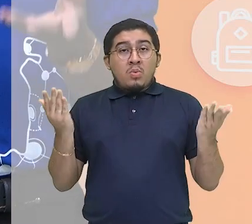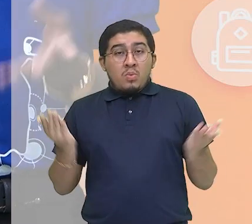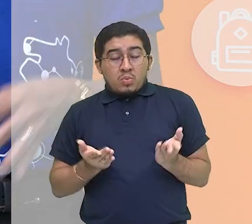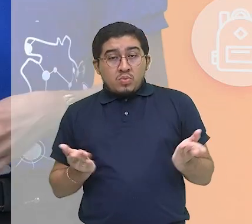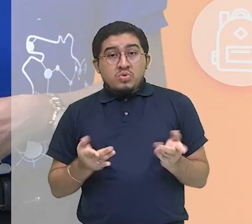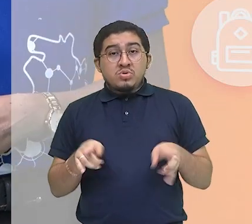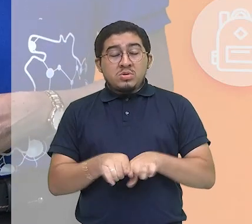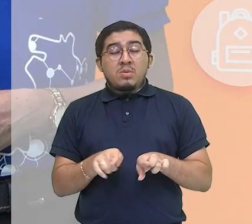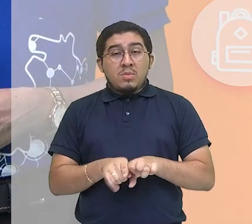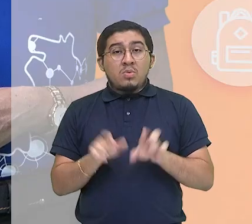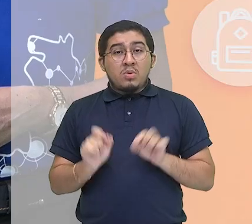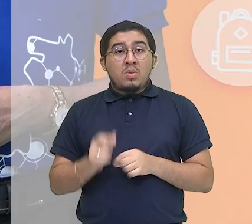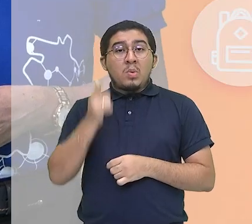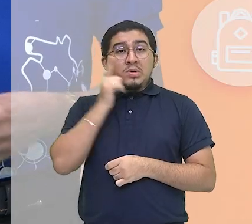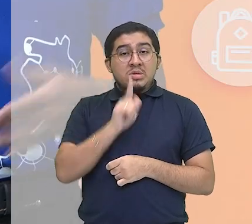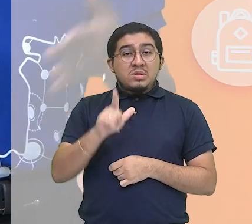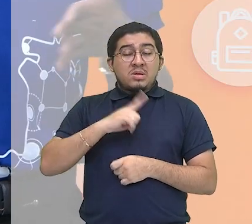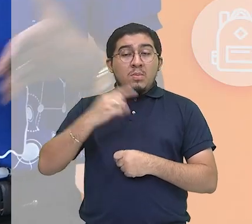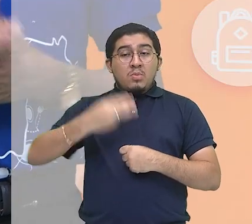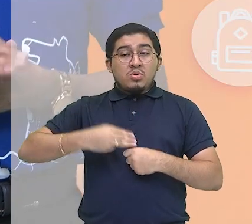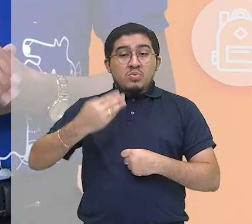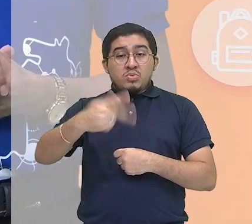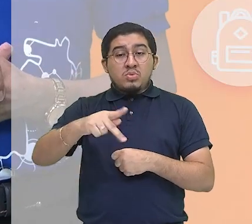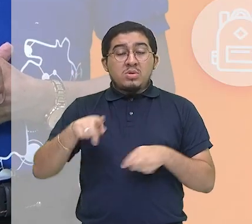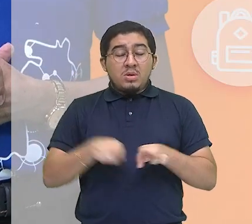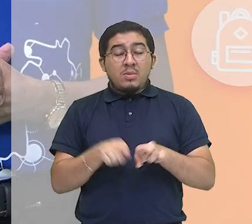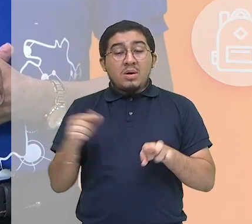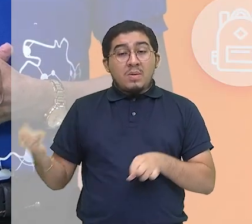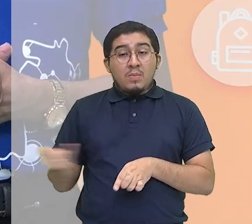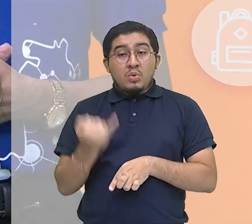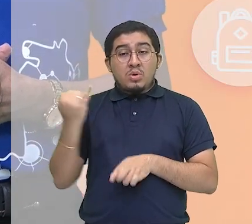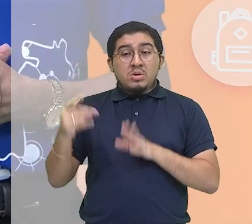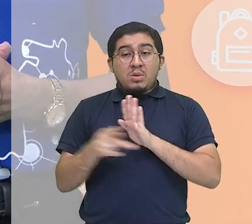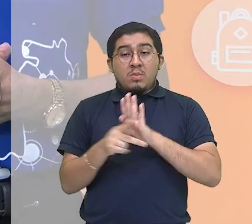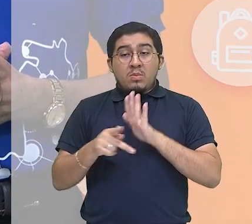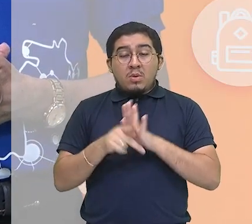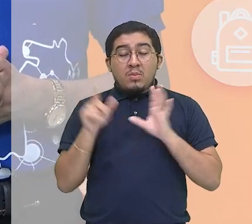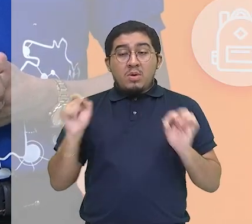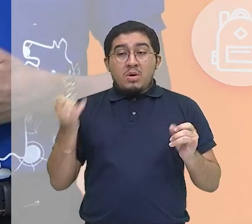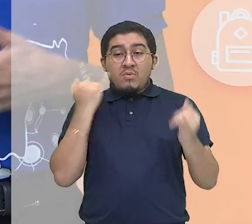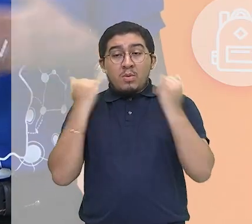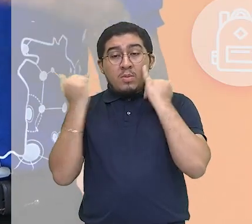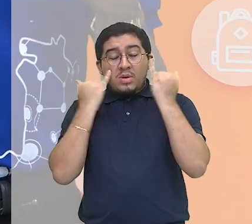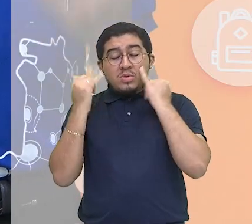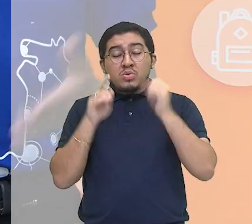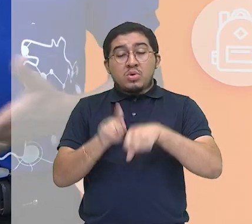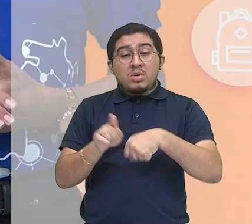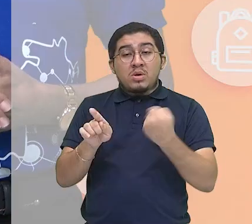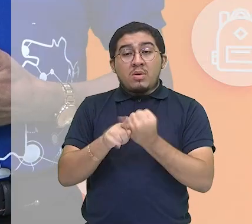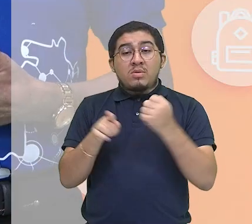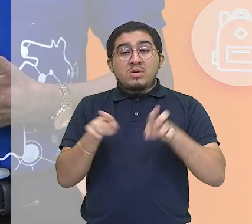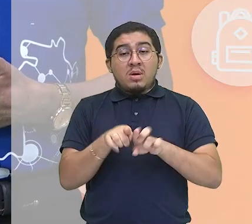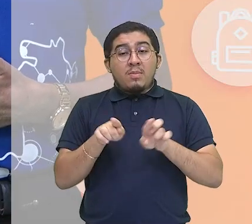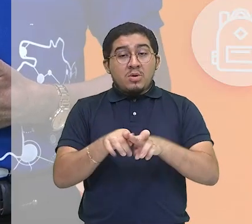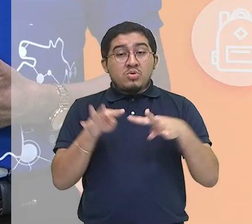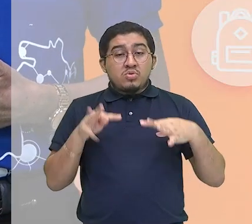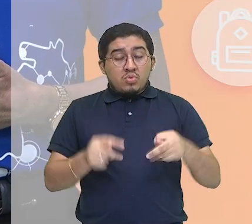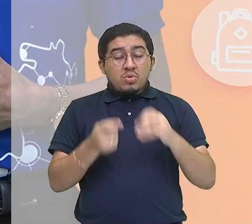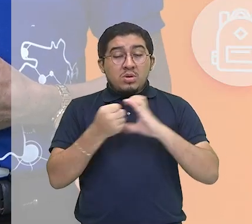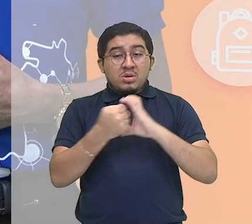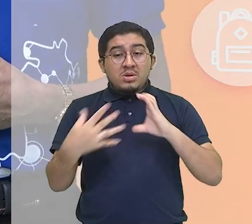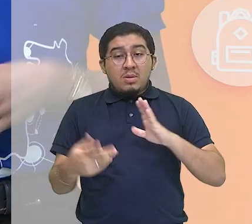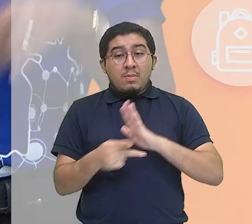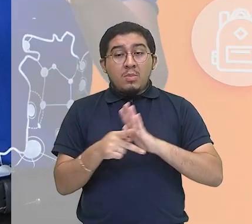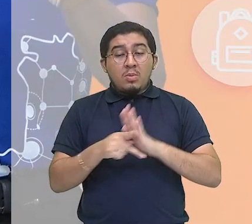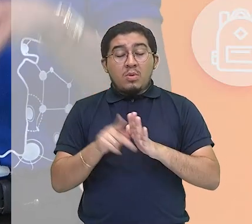sua comunidade ou no seu município. A importância dos dados sociais, dos indicadores, segundo a